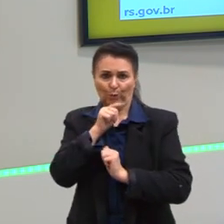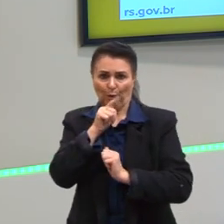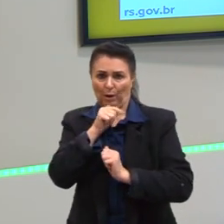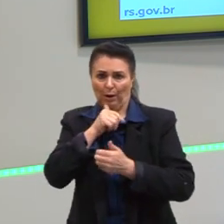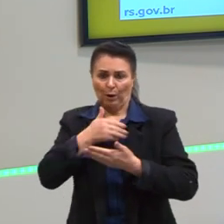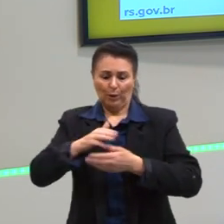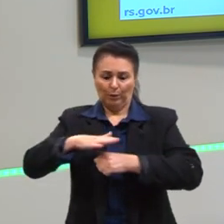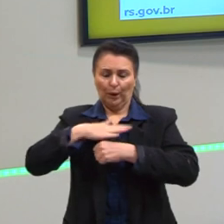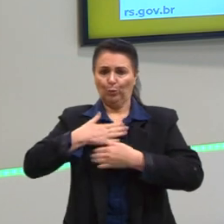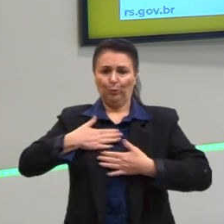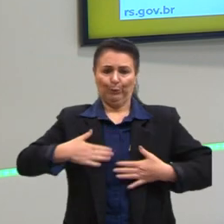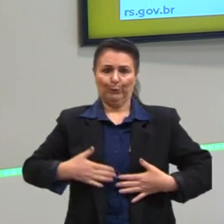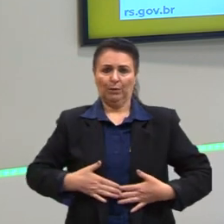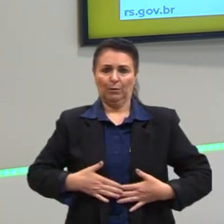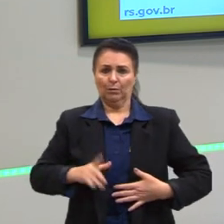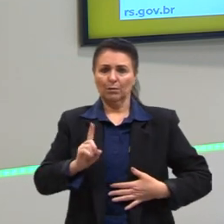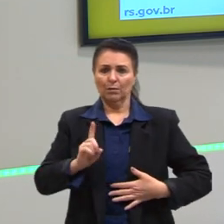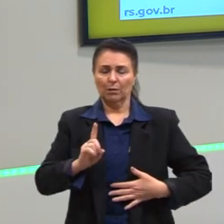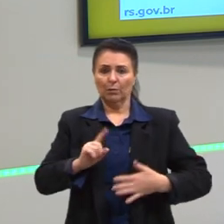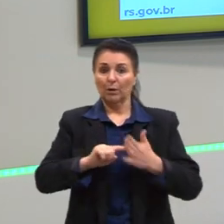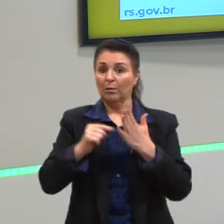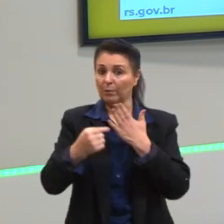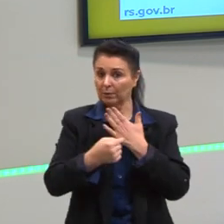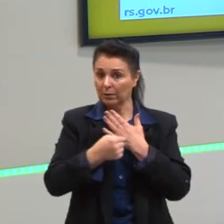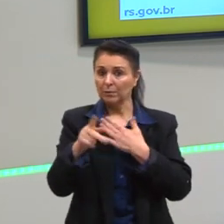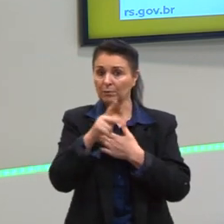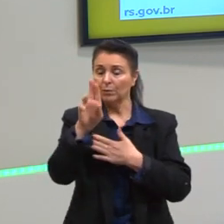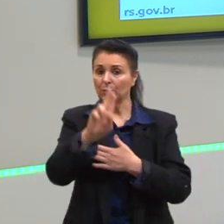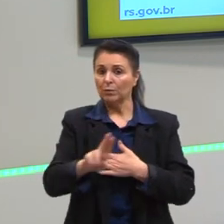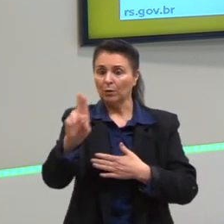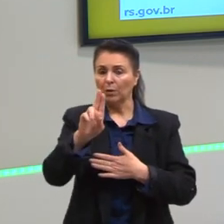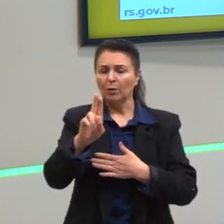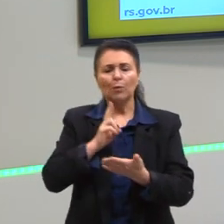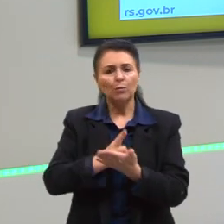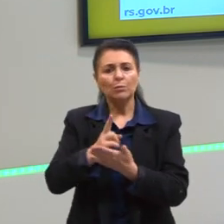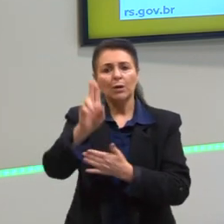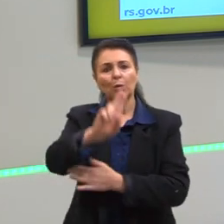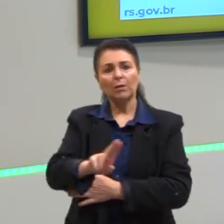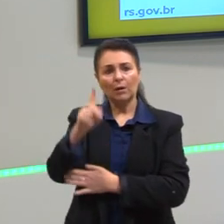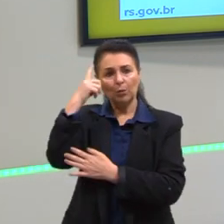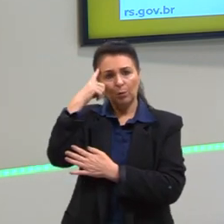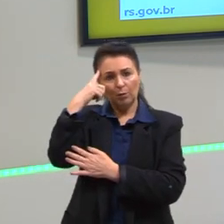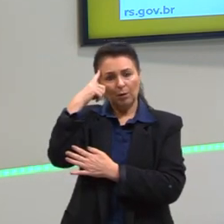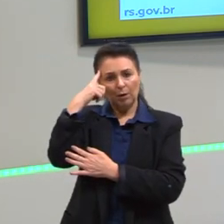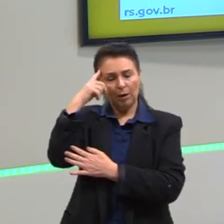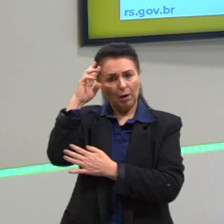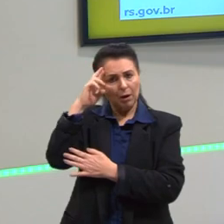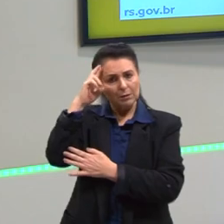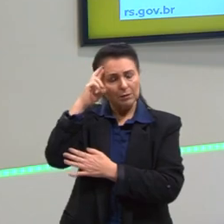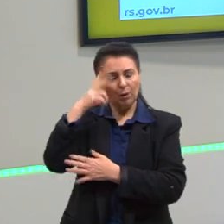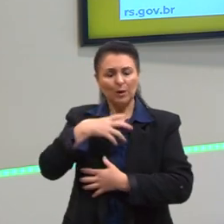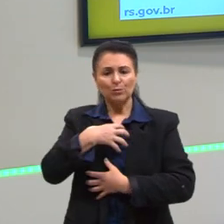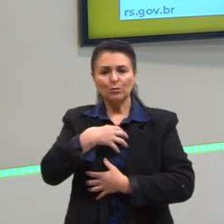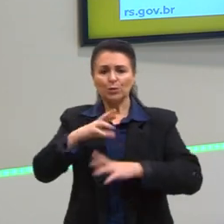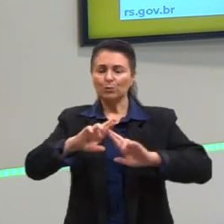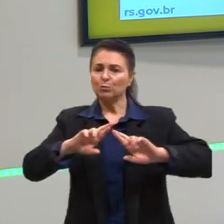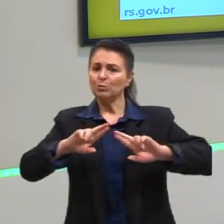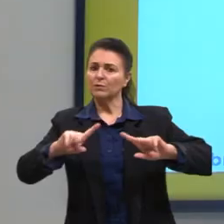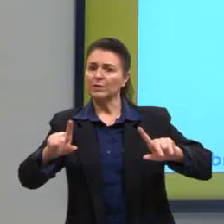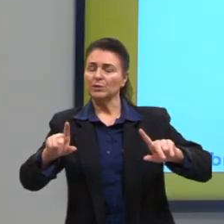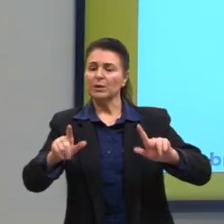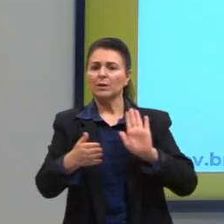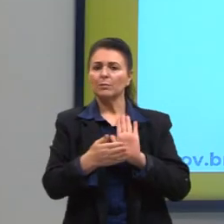importantes nós vamos seguir a usando a razão mas de algumas de outras formas E aí que